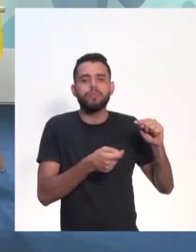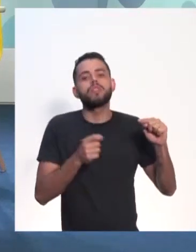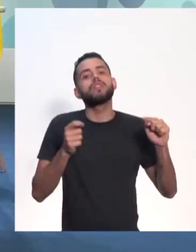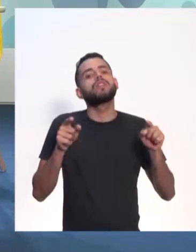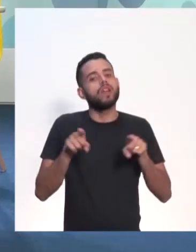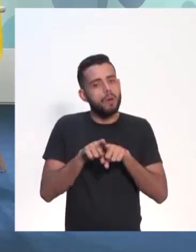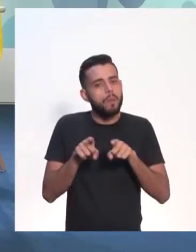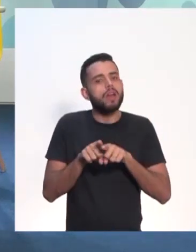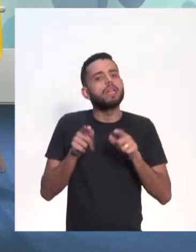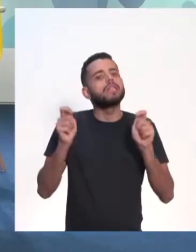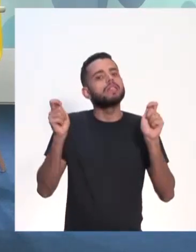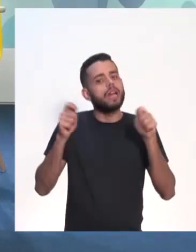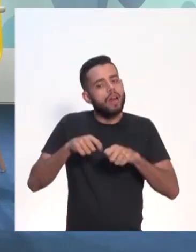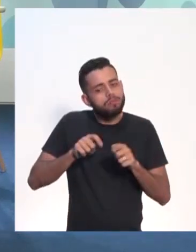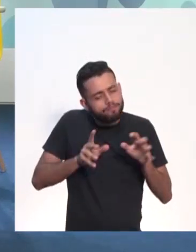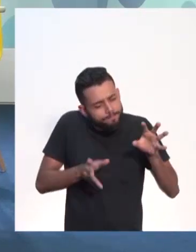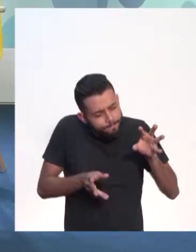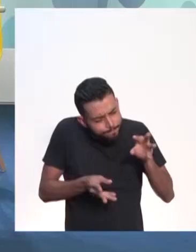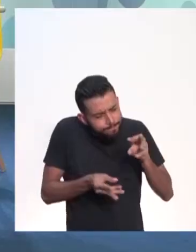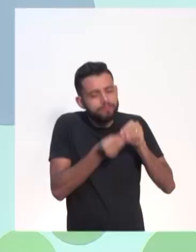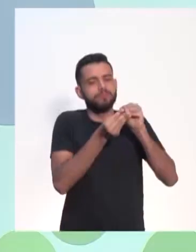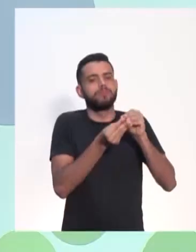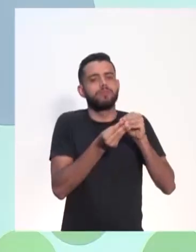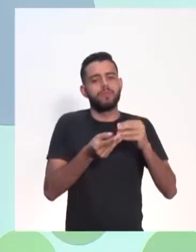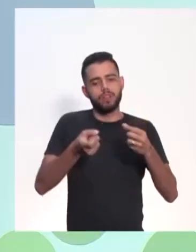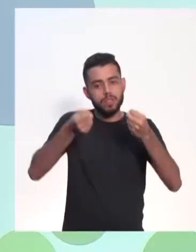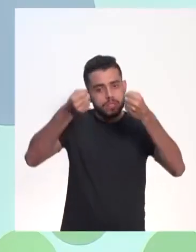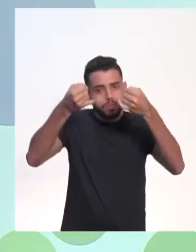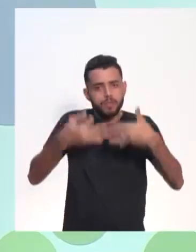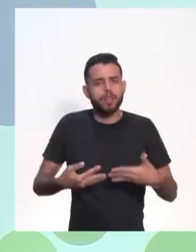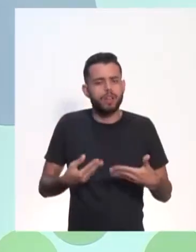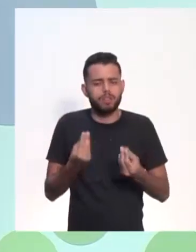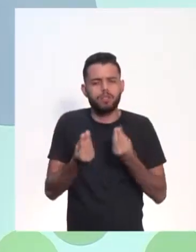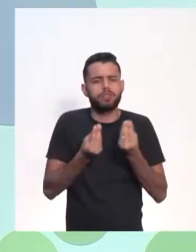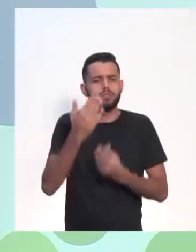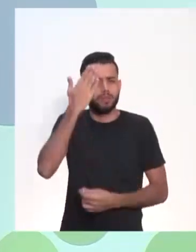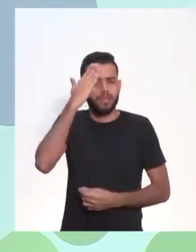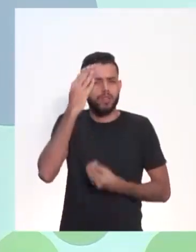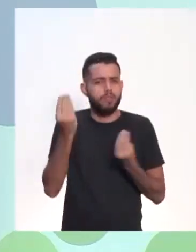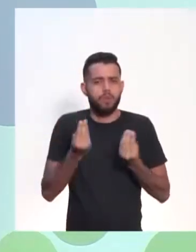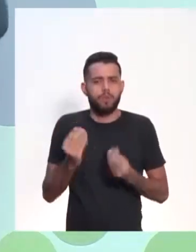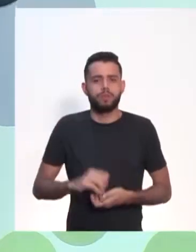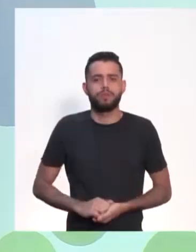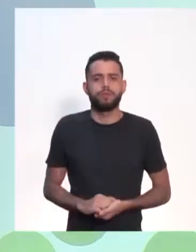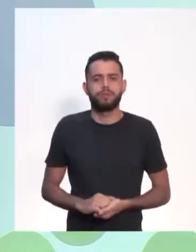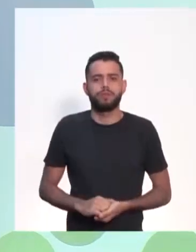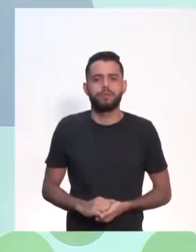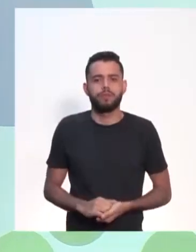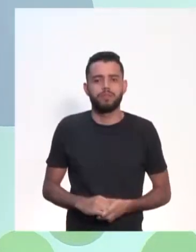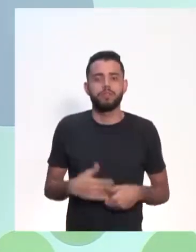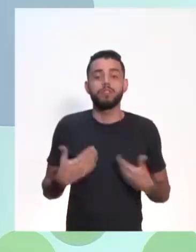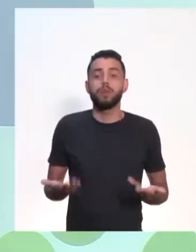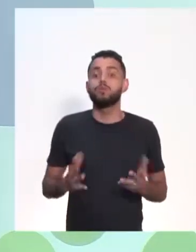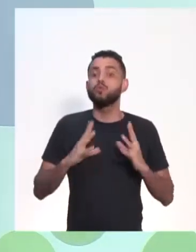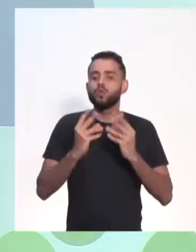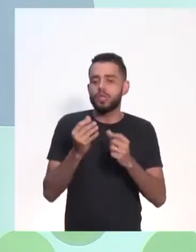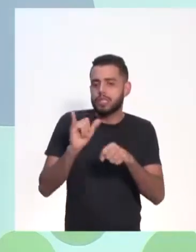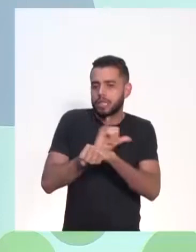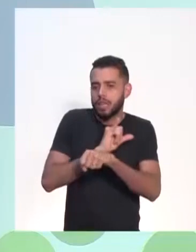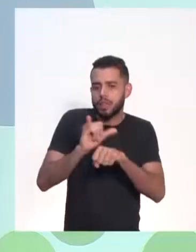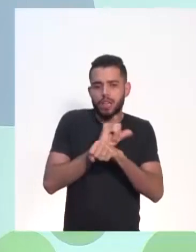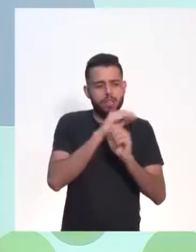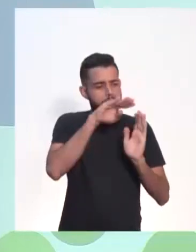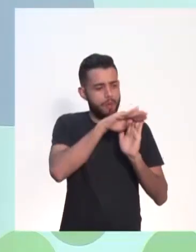resumo mais curtinho ainda para explicar como a gente entendeu isso. Tudo isso daqui, no fim das contas, vai auxiliar o nosso cérebro